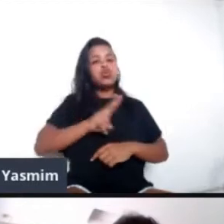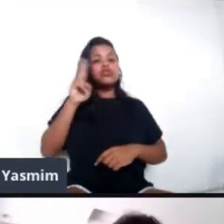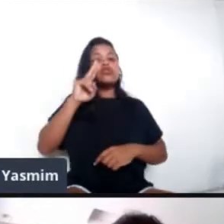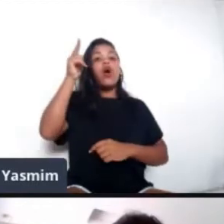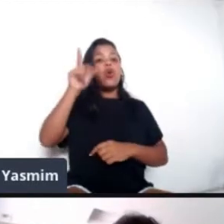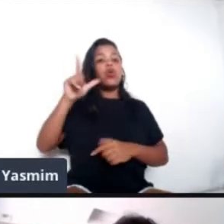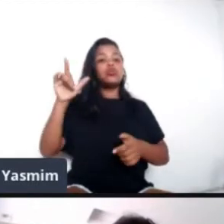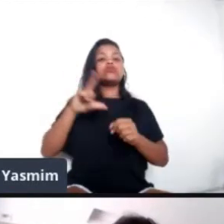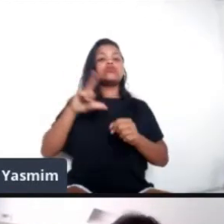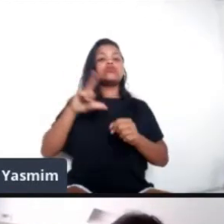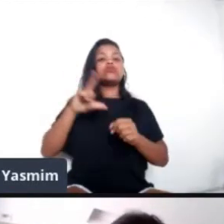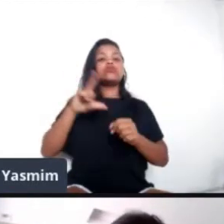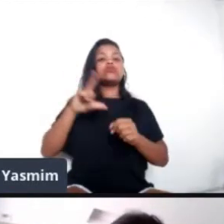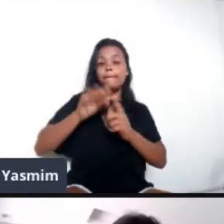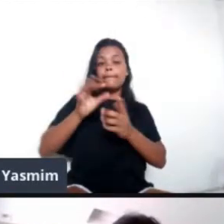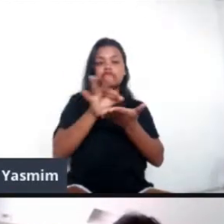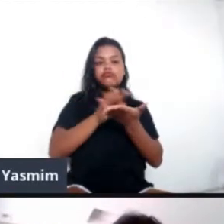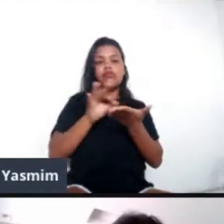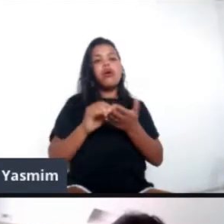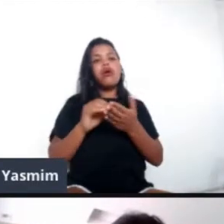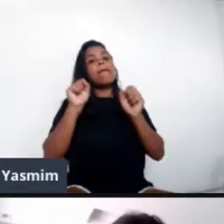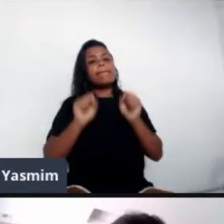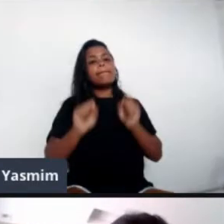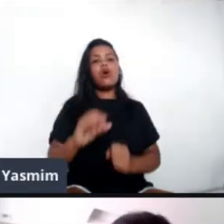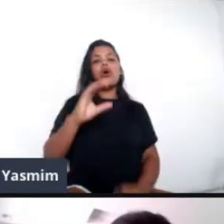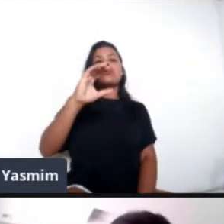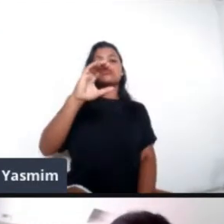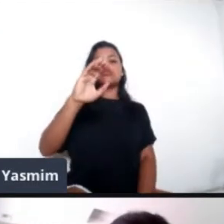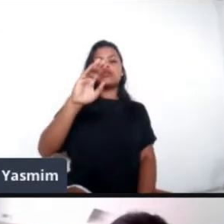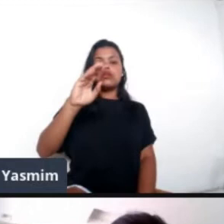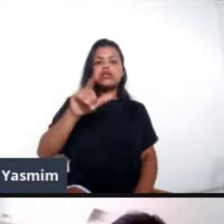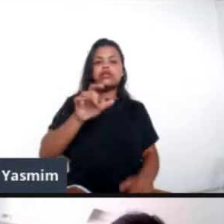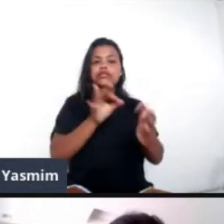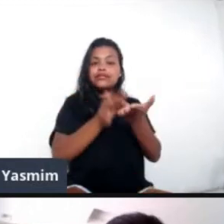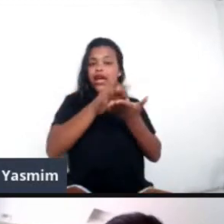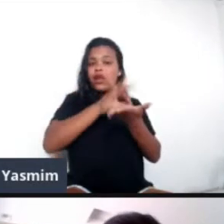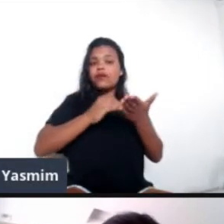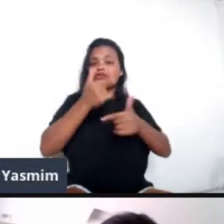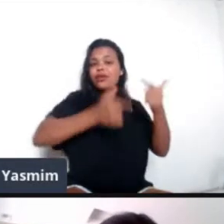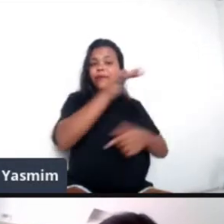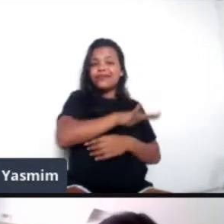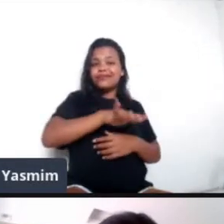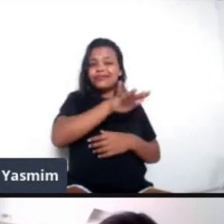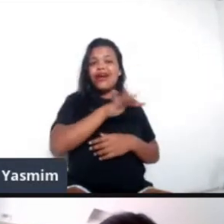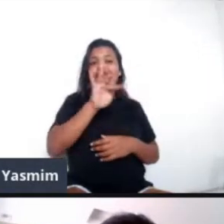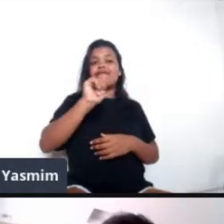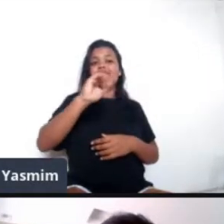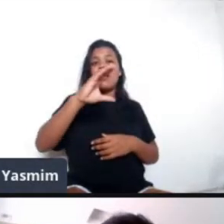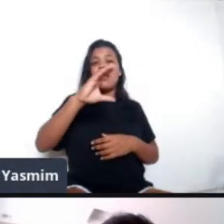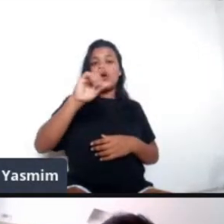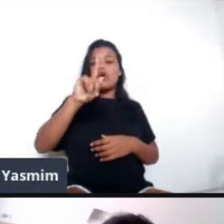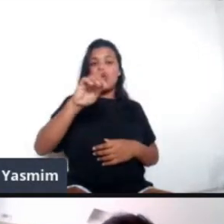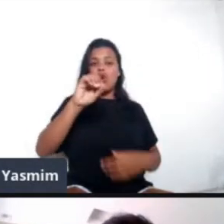neutrófilos, macrófagos, células dendríticas, células que trabalham fazendo a fagocitose. Então, eles fazem um reconhecimento semi-parcial